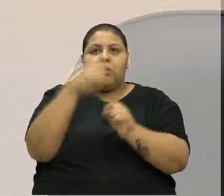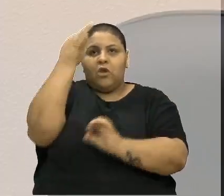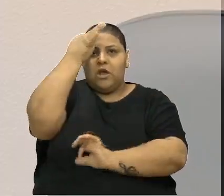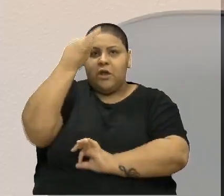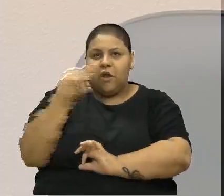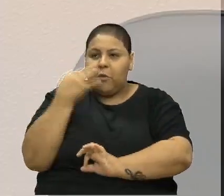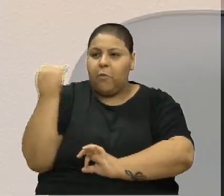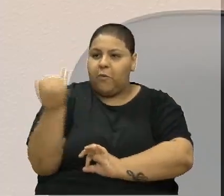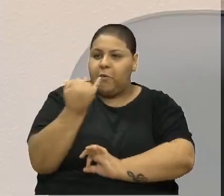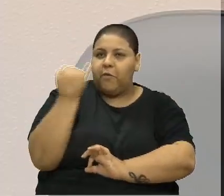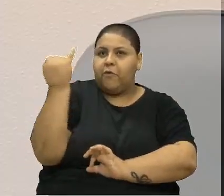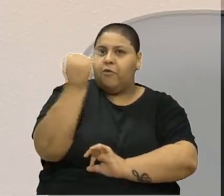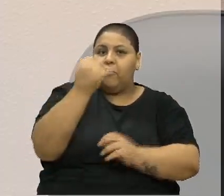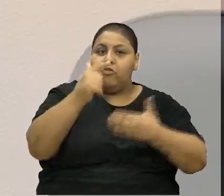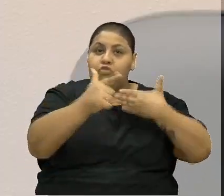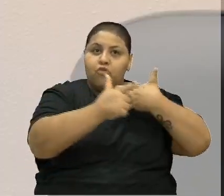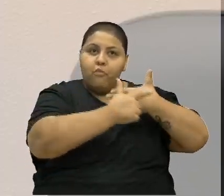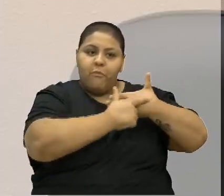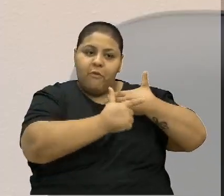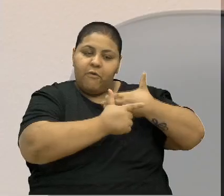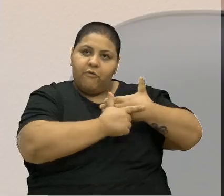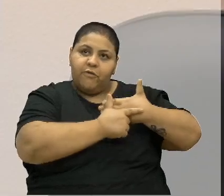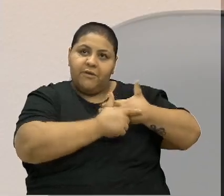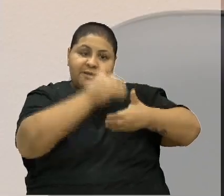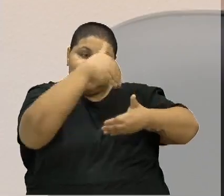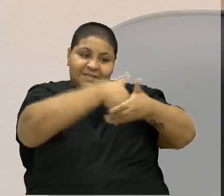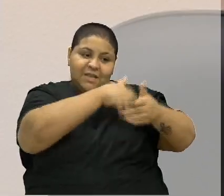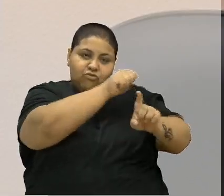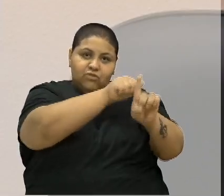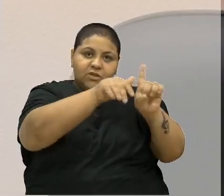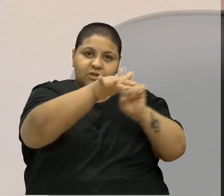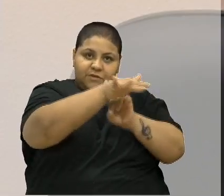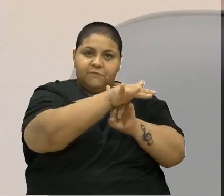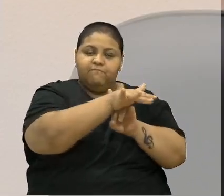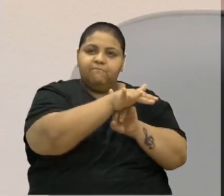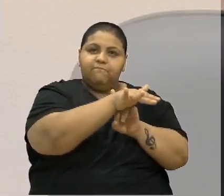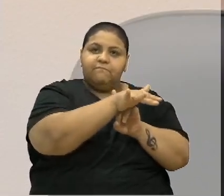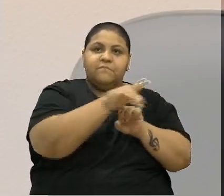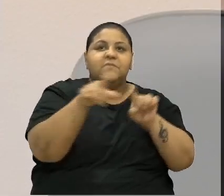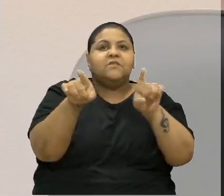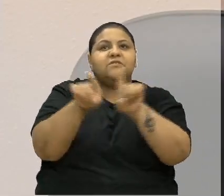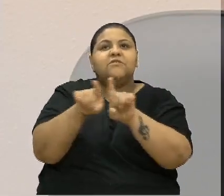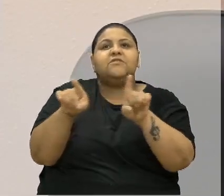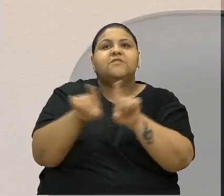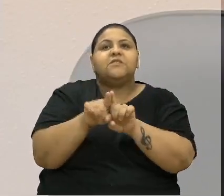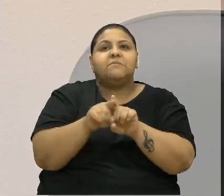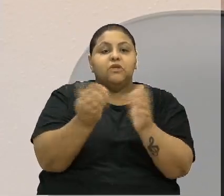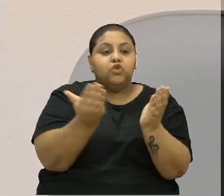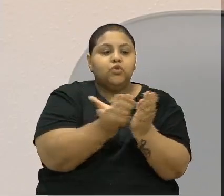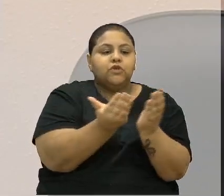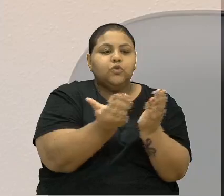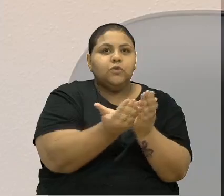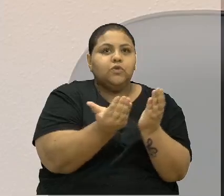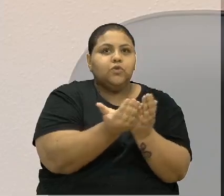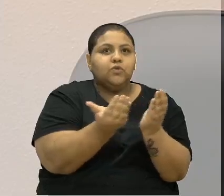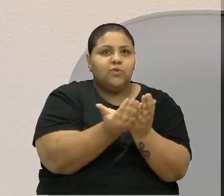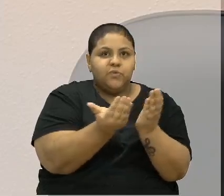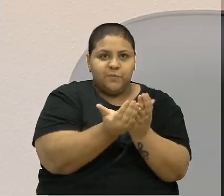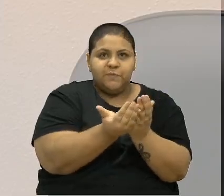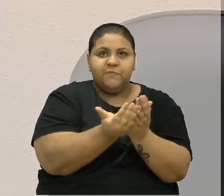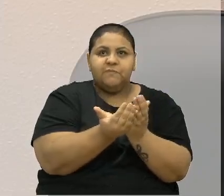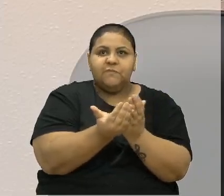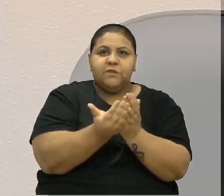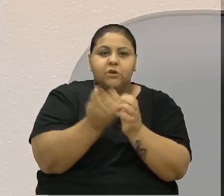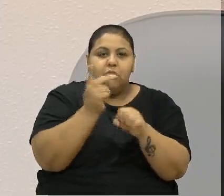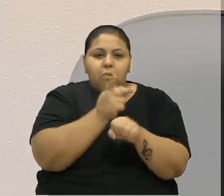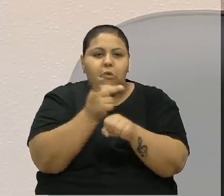né, a importância dele, do papel dele na sociedade, ele também é um estudioso. Né? Vai